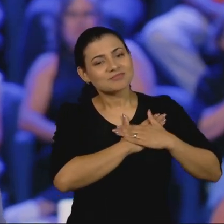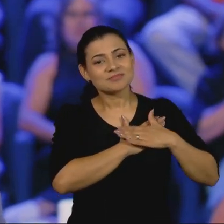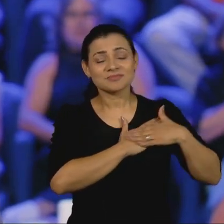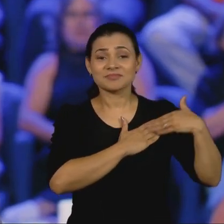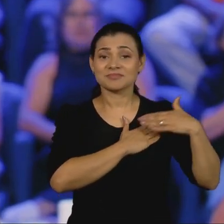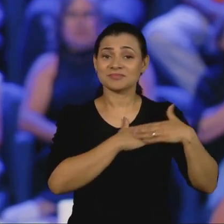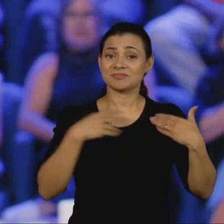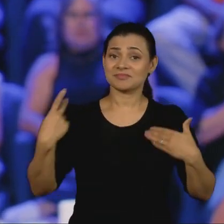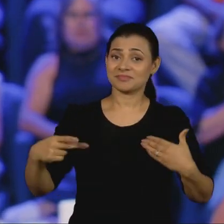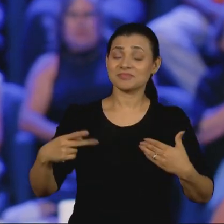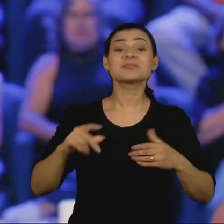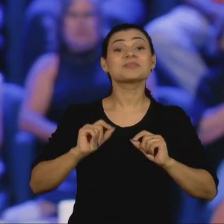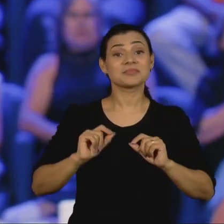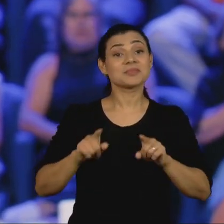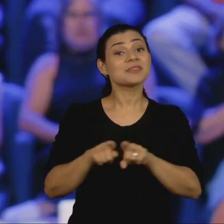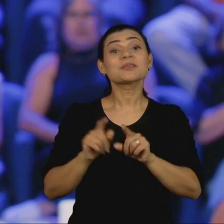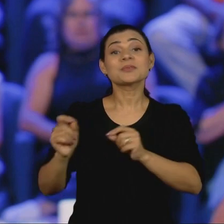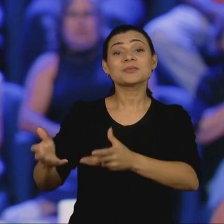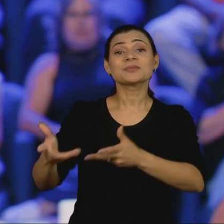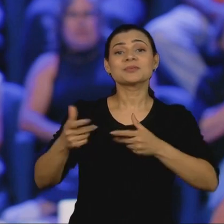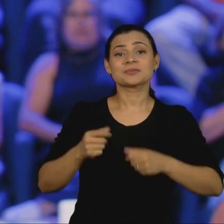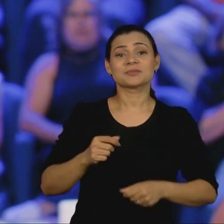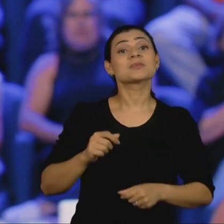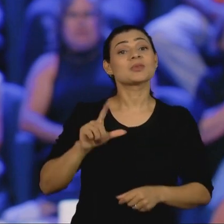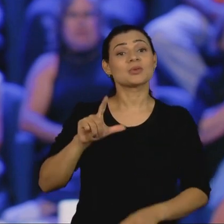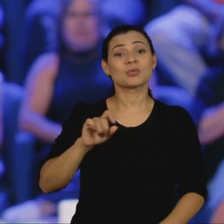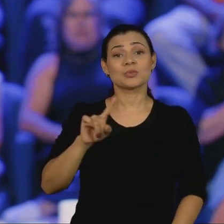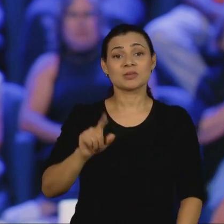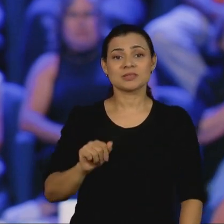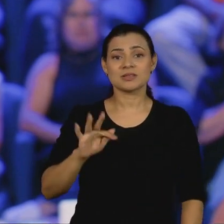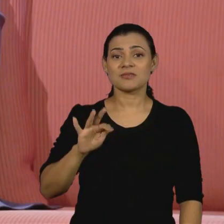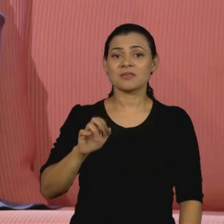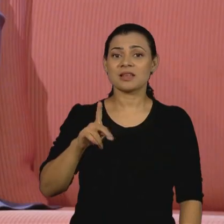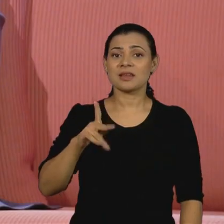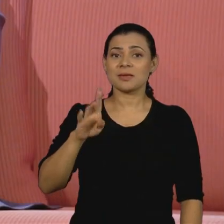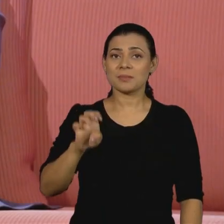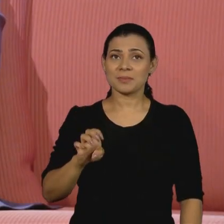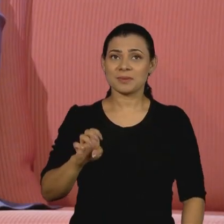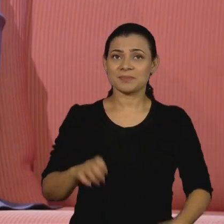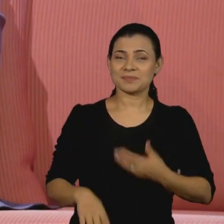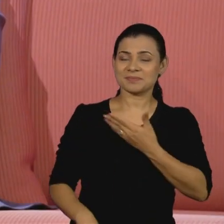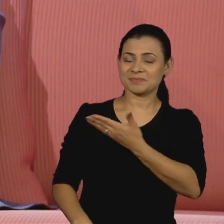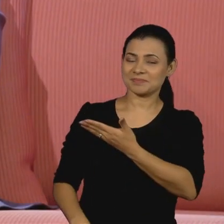do Superior Tribunal de Justiça, Luiz Felipe Salomão.